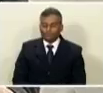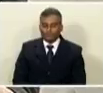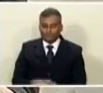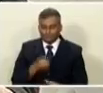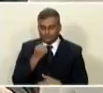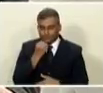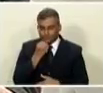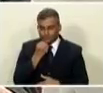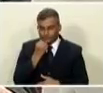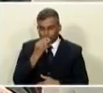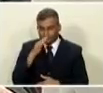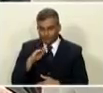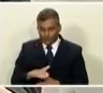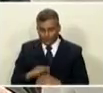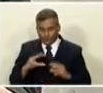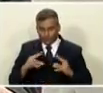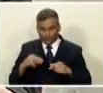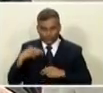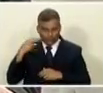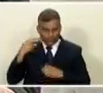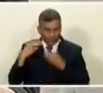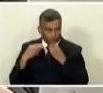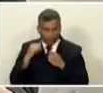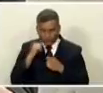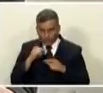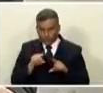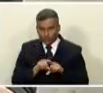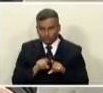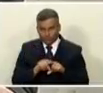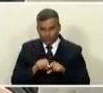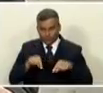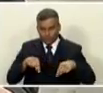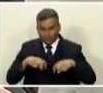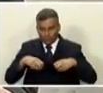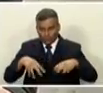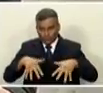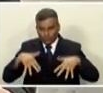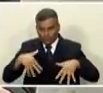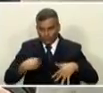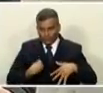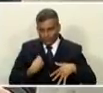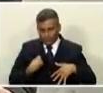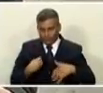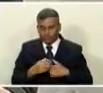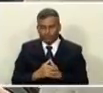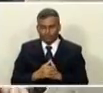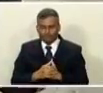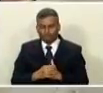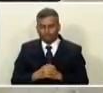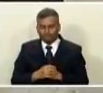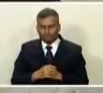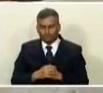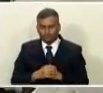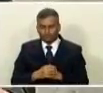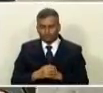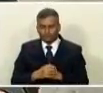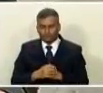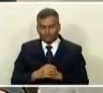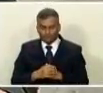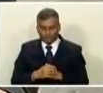Boa tarde a todos os vereadores, vereadoras, a todos que estão nos assistindo aqui nesse momento, né? Queria saudar aí